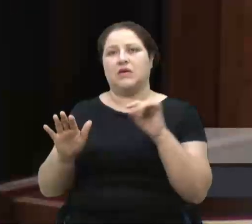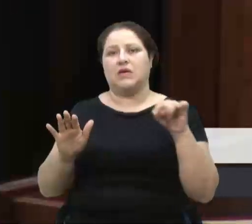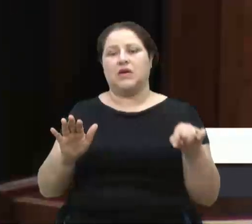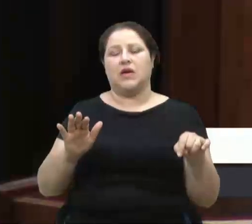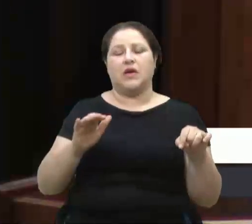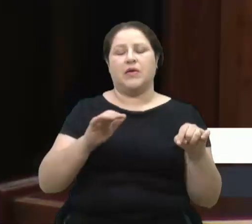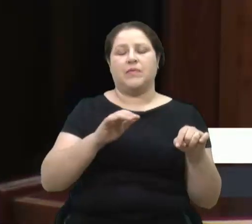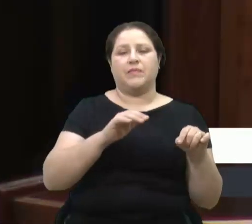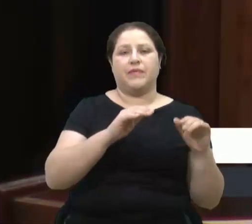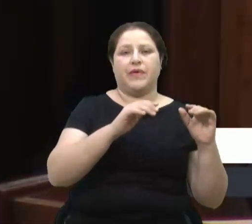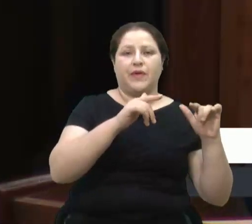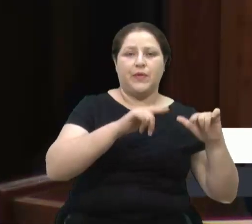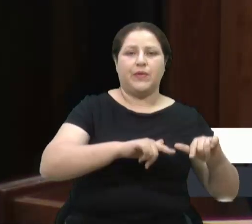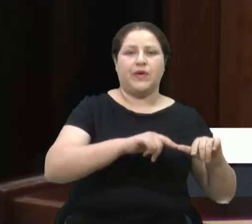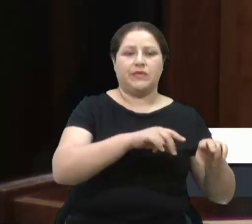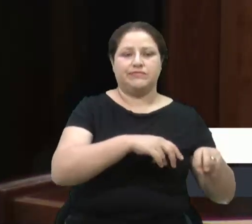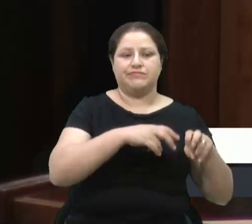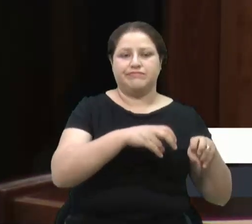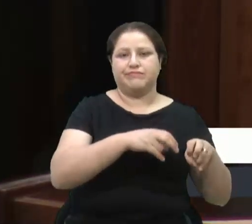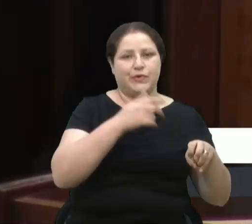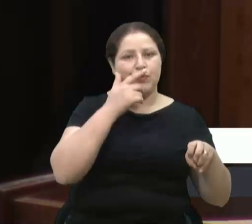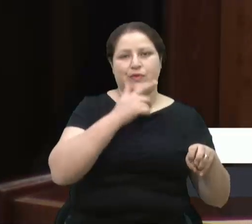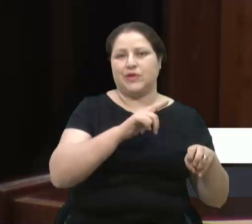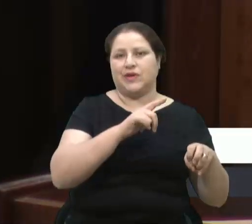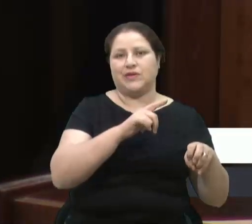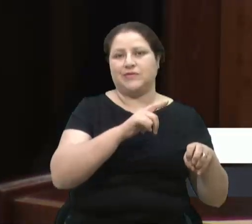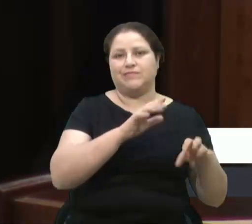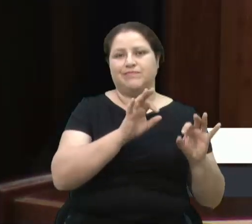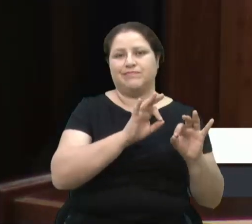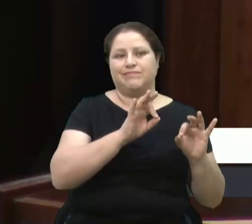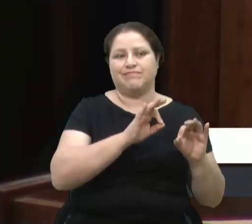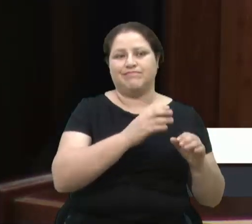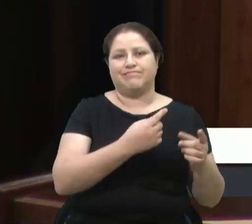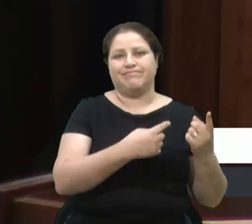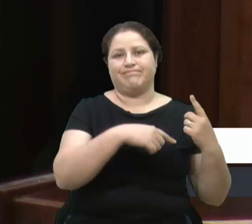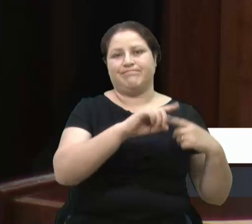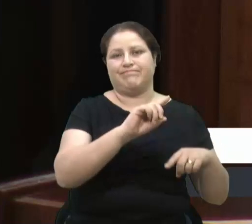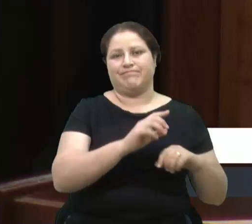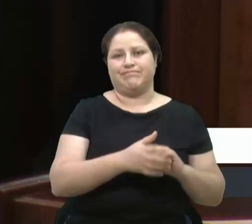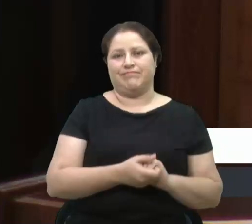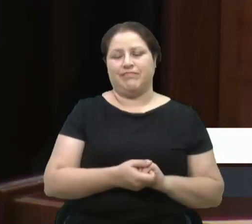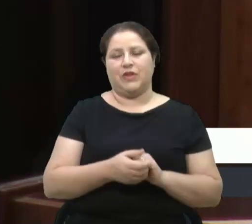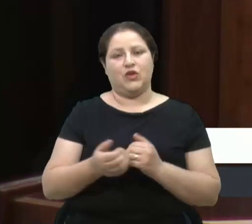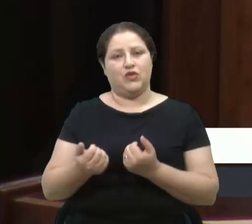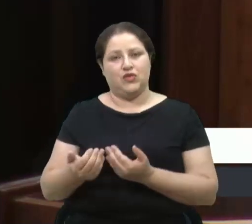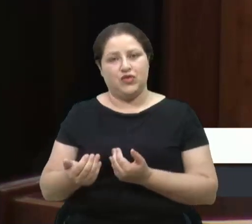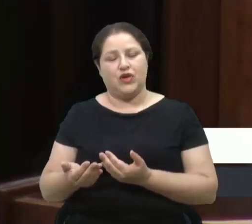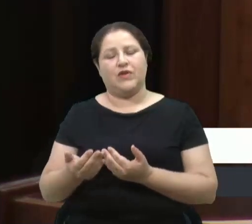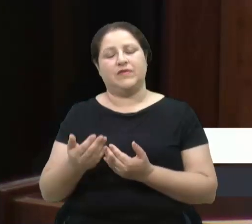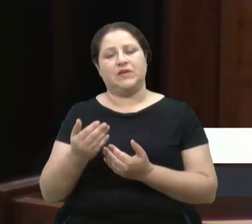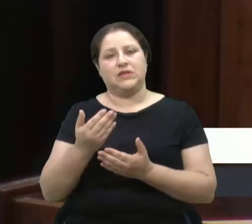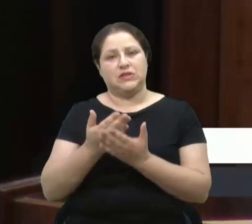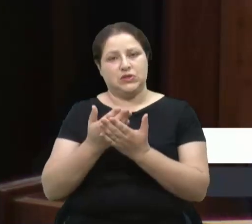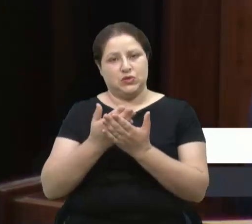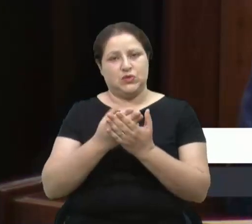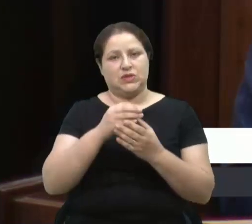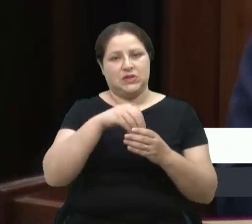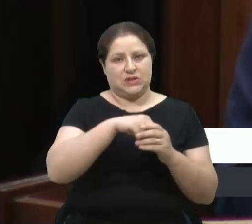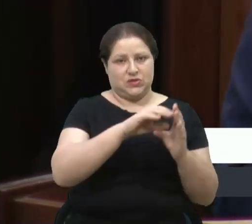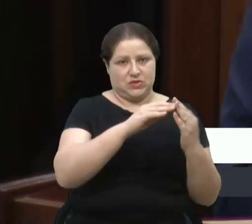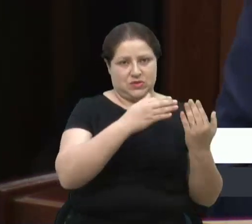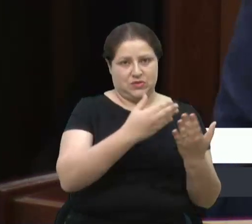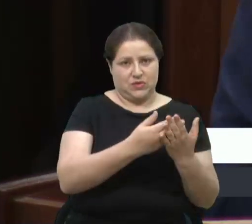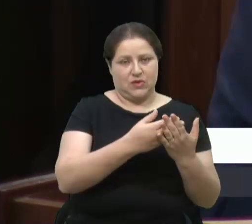isso o jovem que estuda na escola família agrícola Rudimar sabe disso tanto que no primeiro ano de